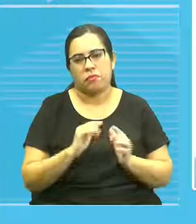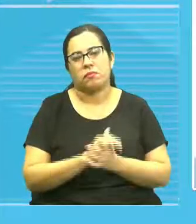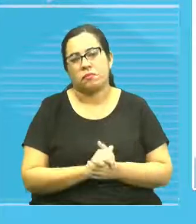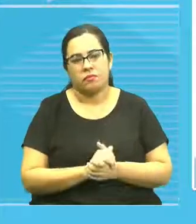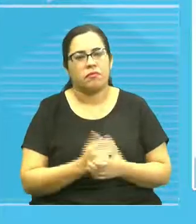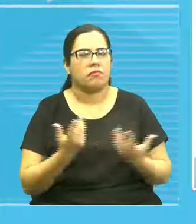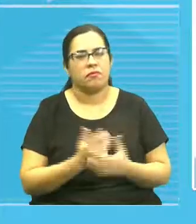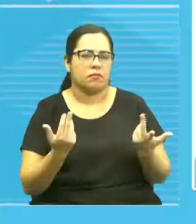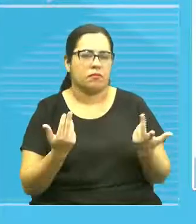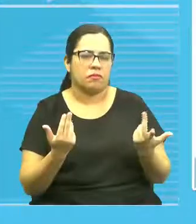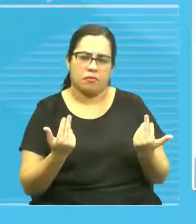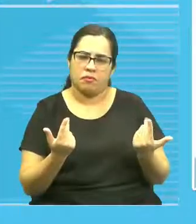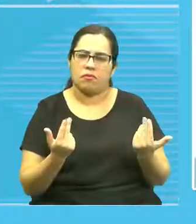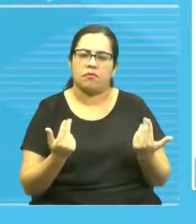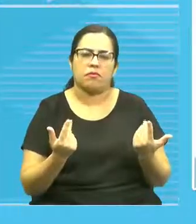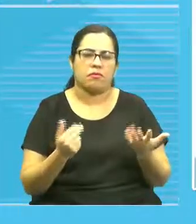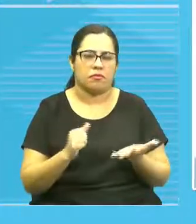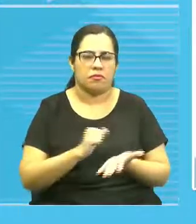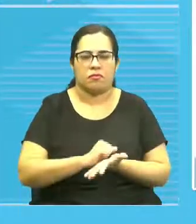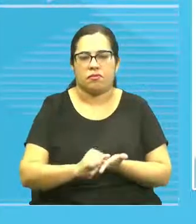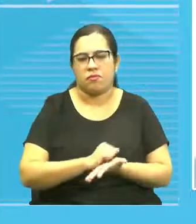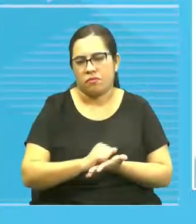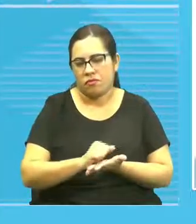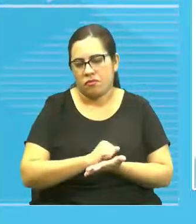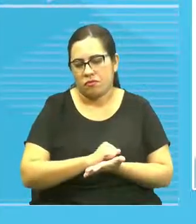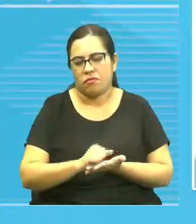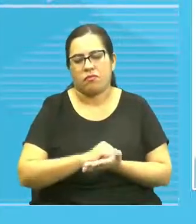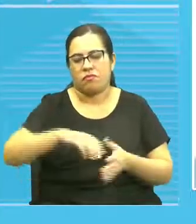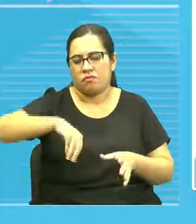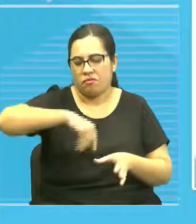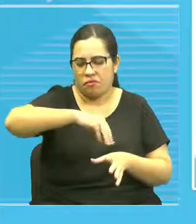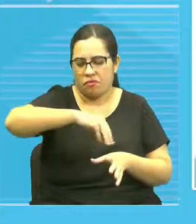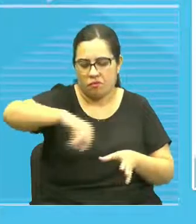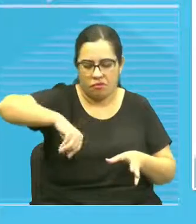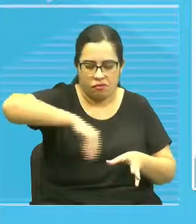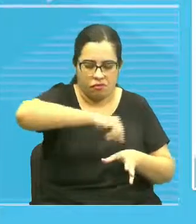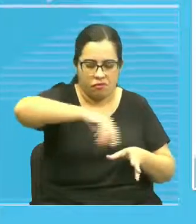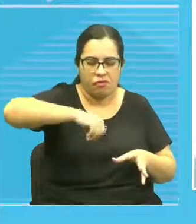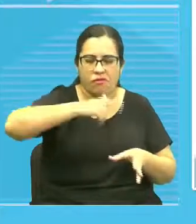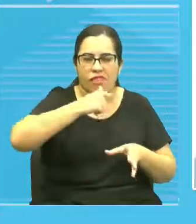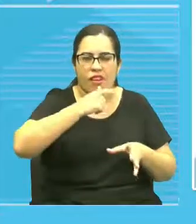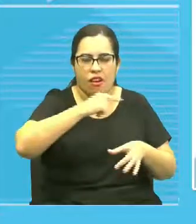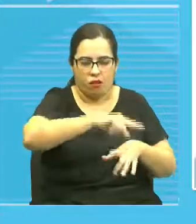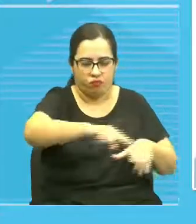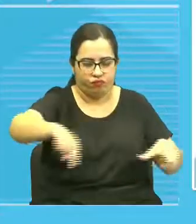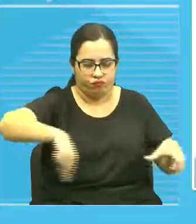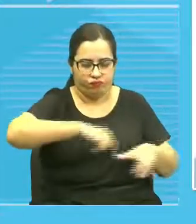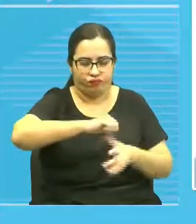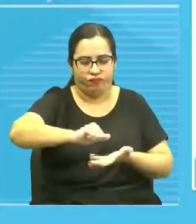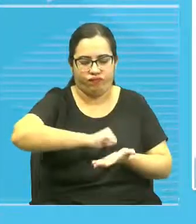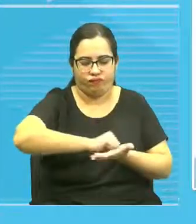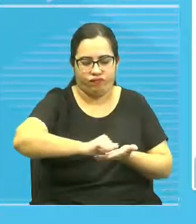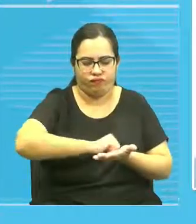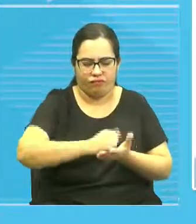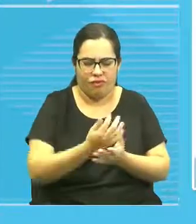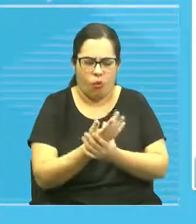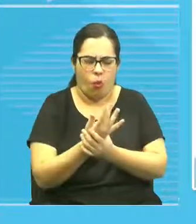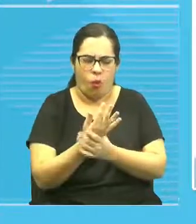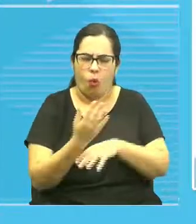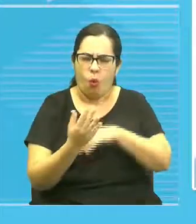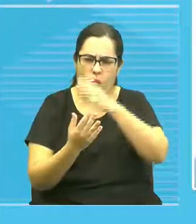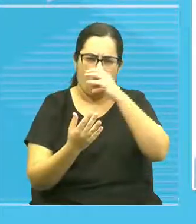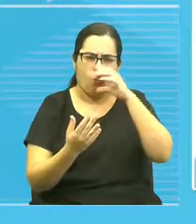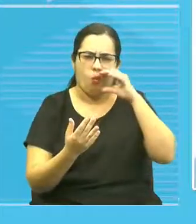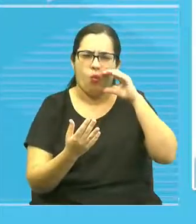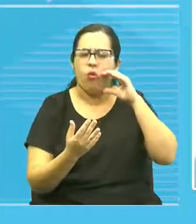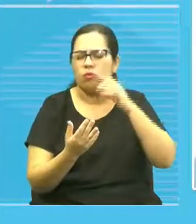O mesmo raciocínio lá do sabão, que quando você mistura o sabão aí na bacia de água, sua mão esquenta. Pois